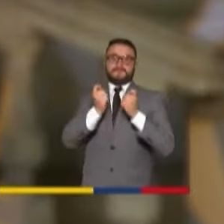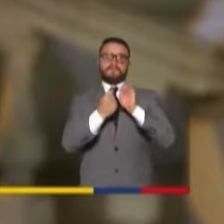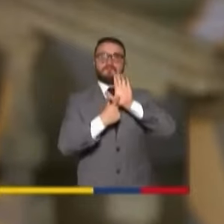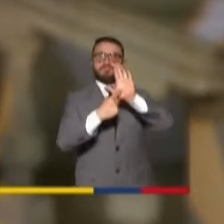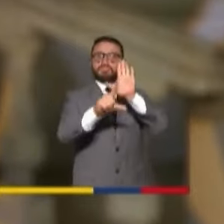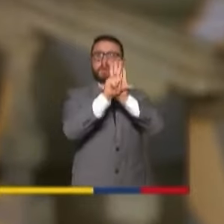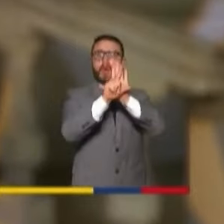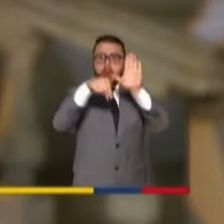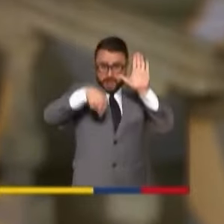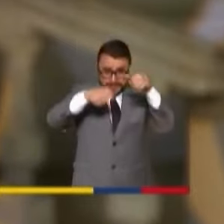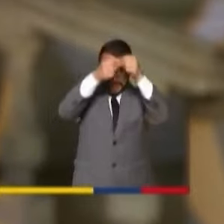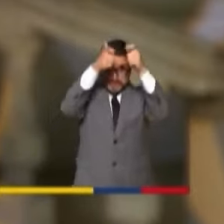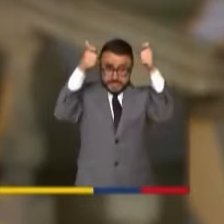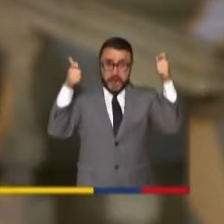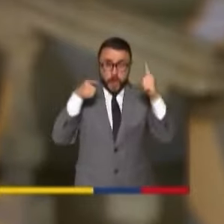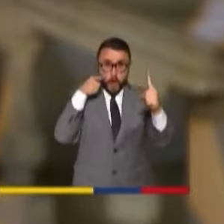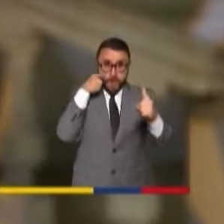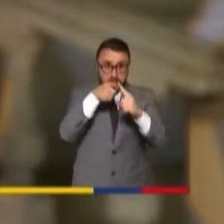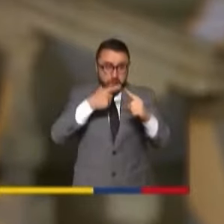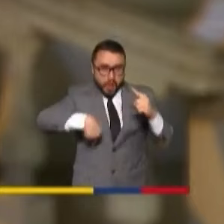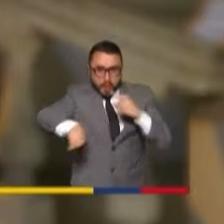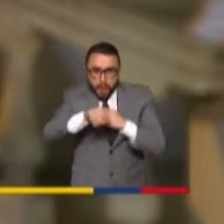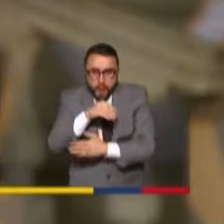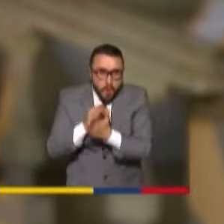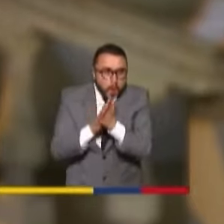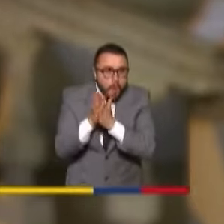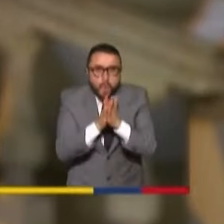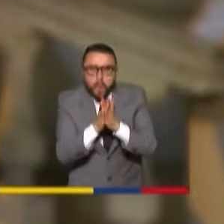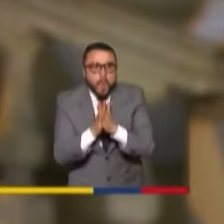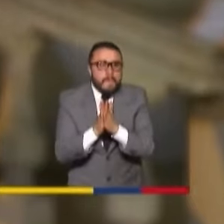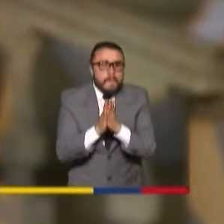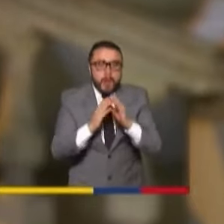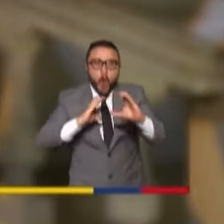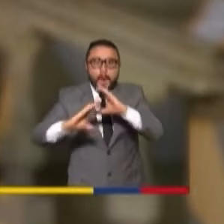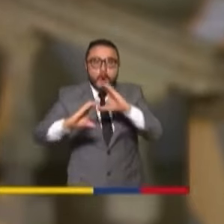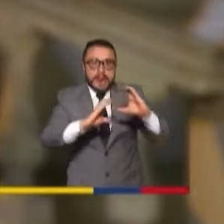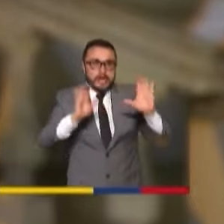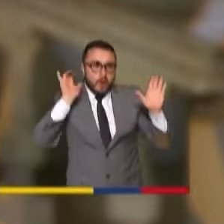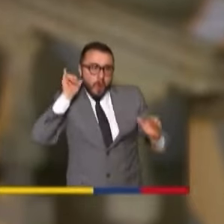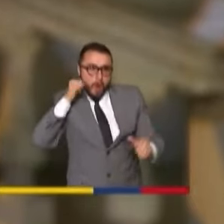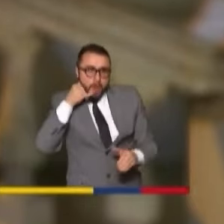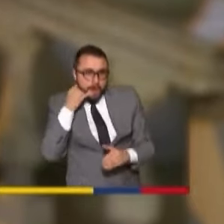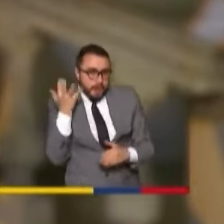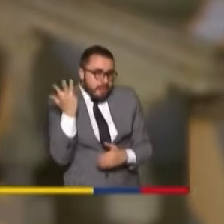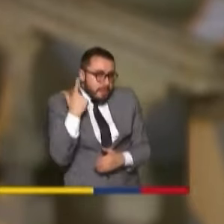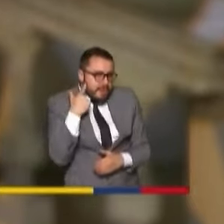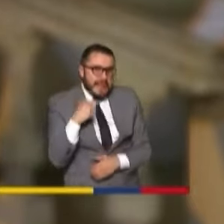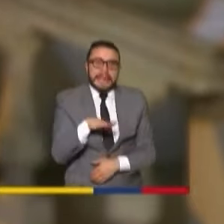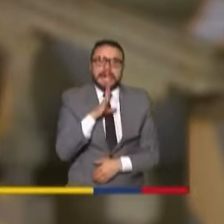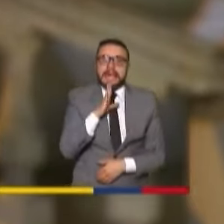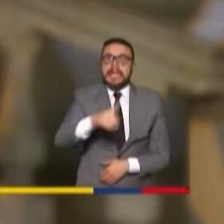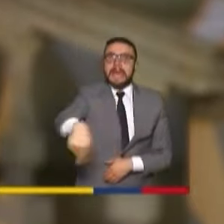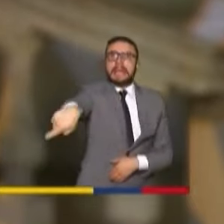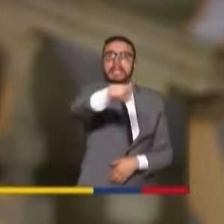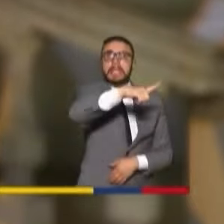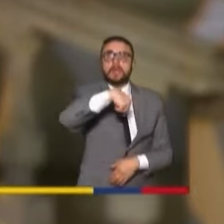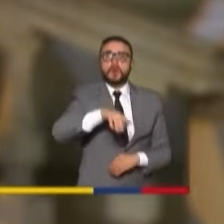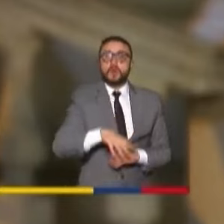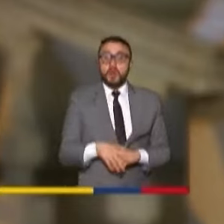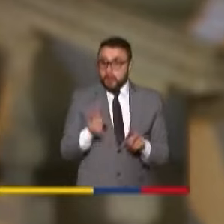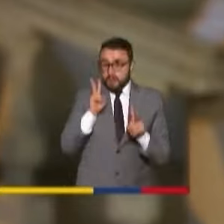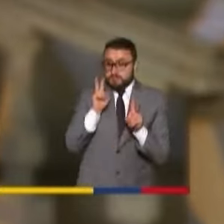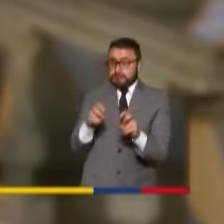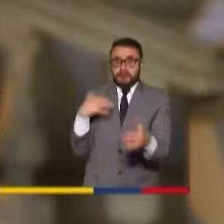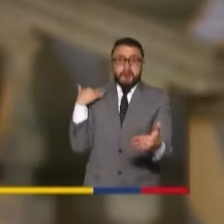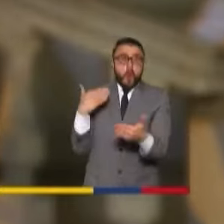por ninguém menos que o próprio libertador Simón Bolívar, o grande Simón Bolívar,